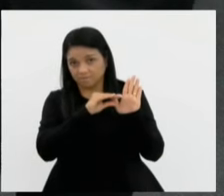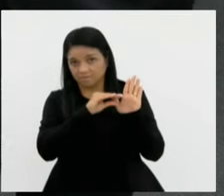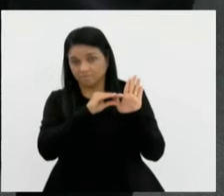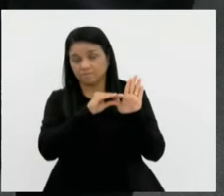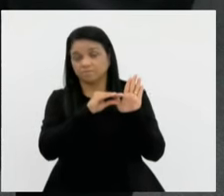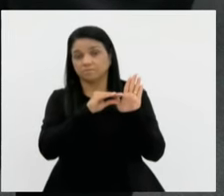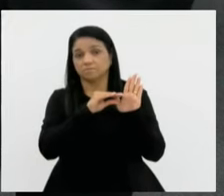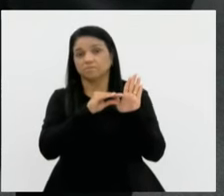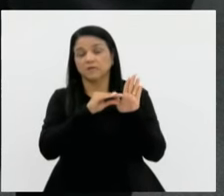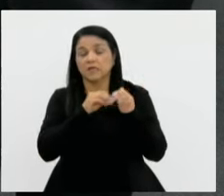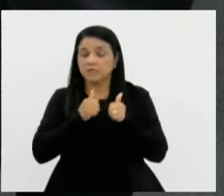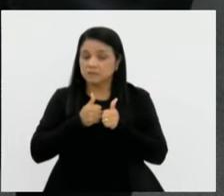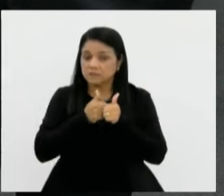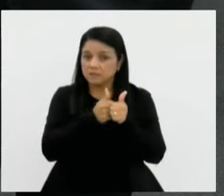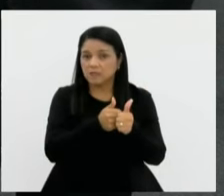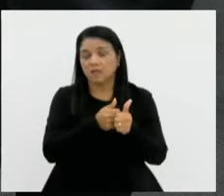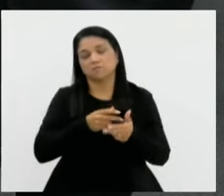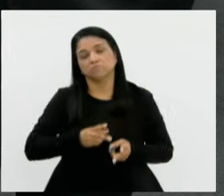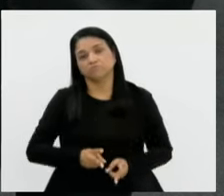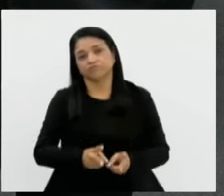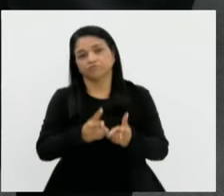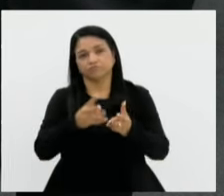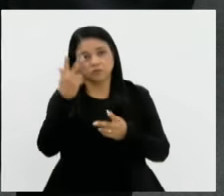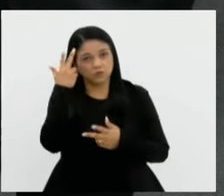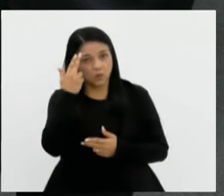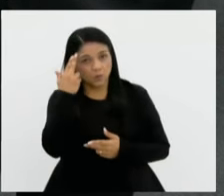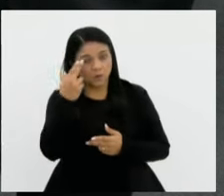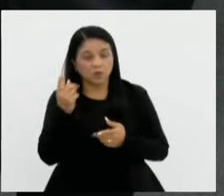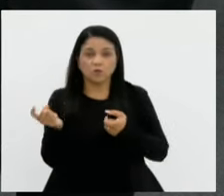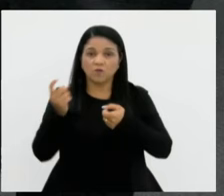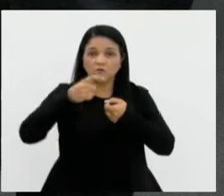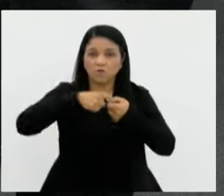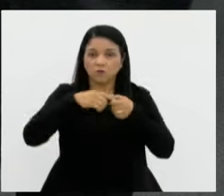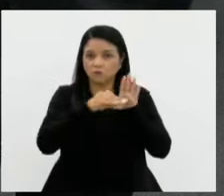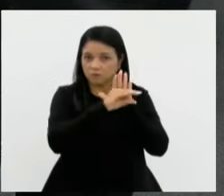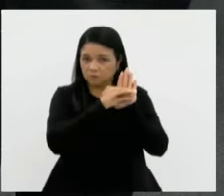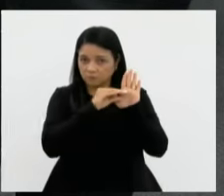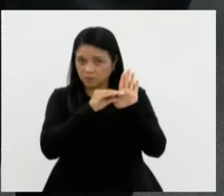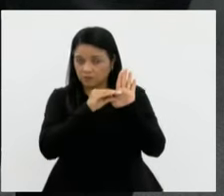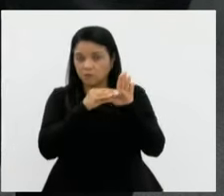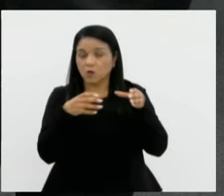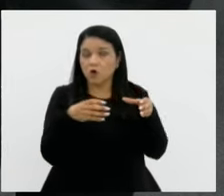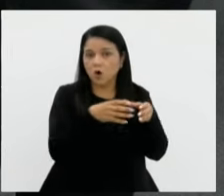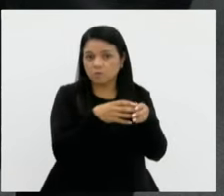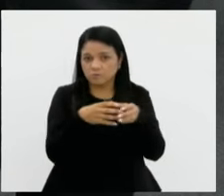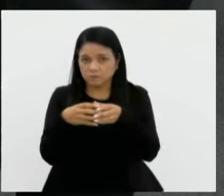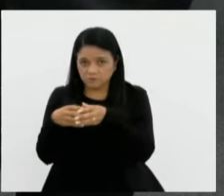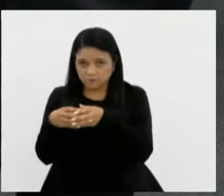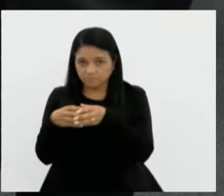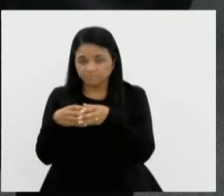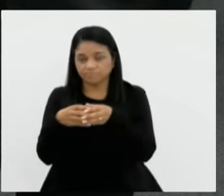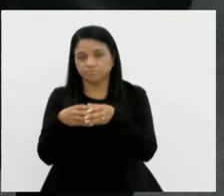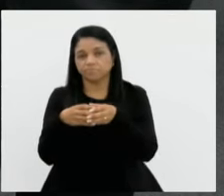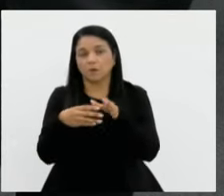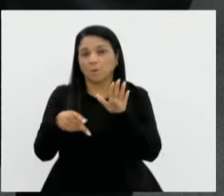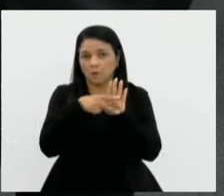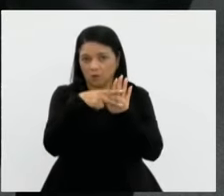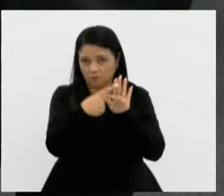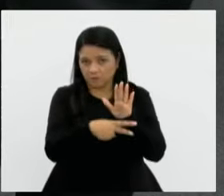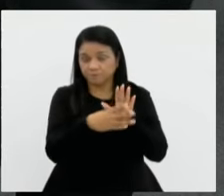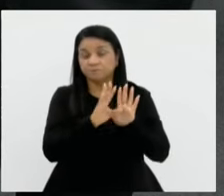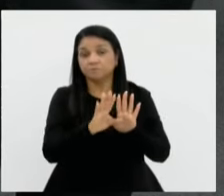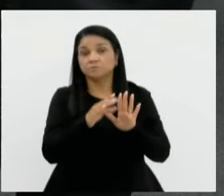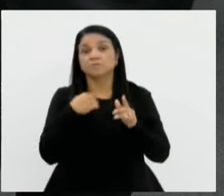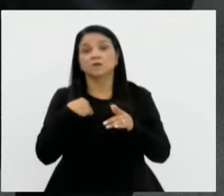segue-se o rito normal, que é o retorno daquela emenda para as comissões pertinentes. No caso específico de um projeto de